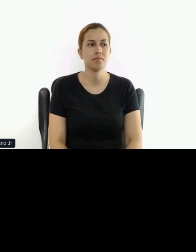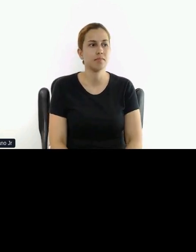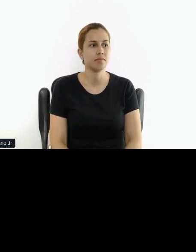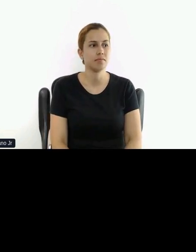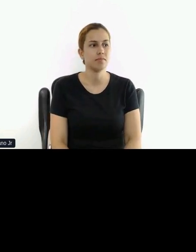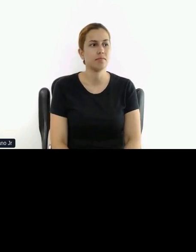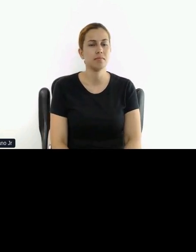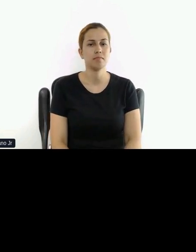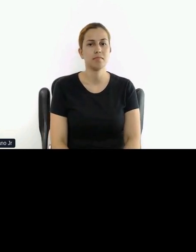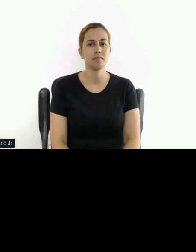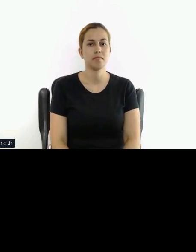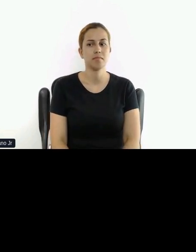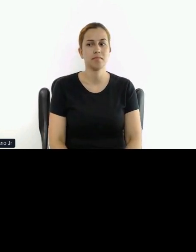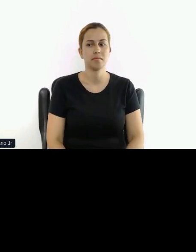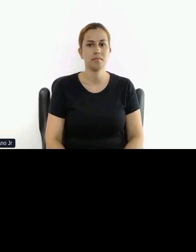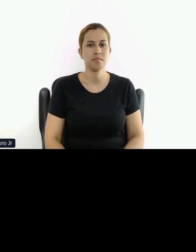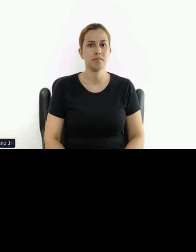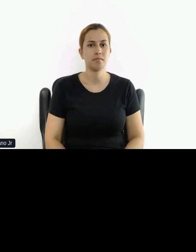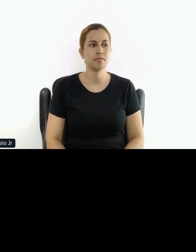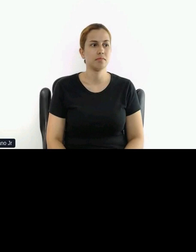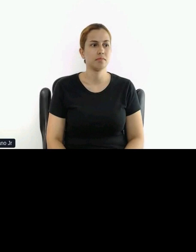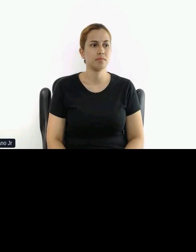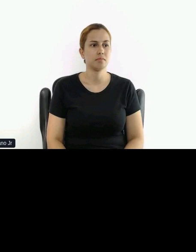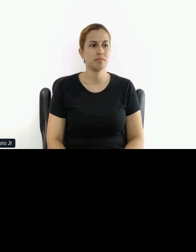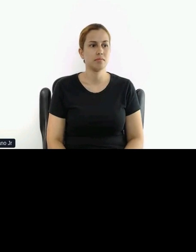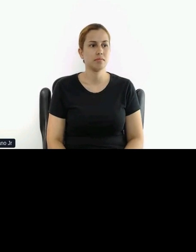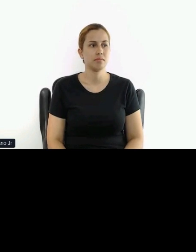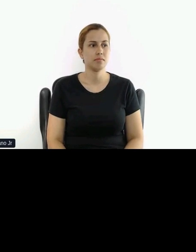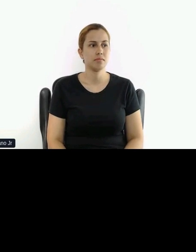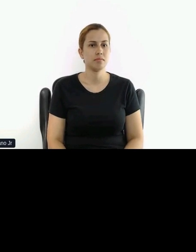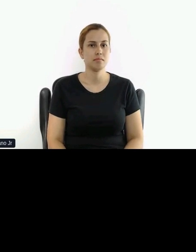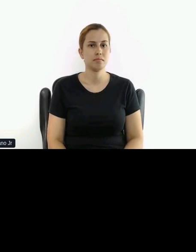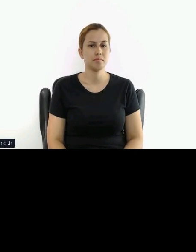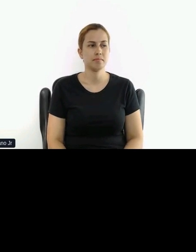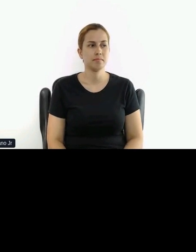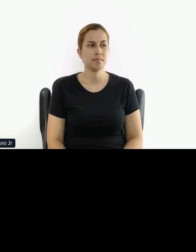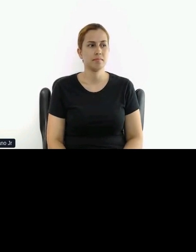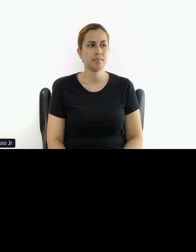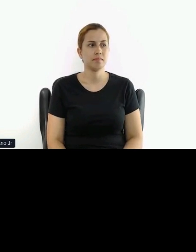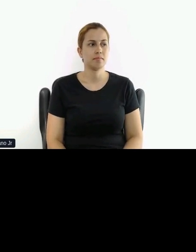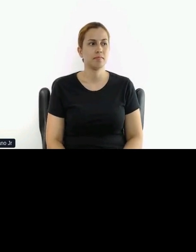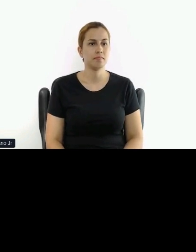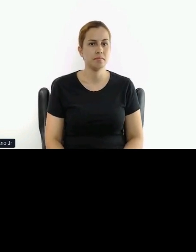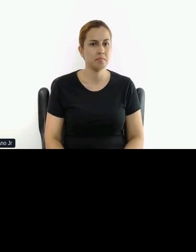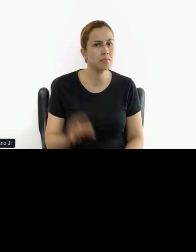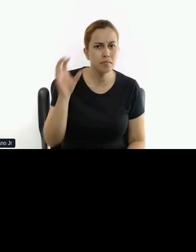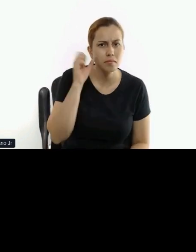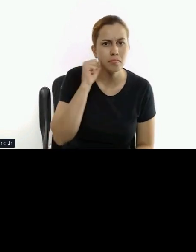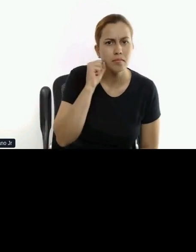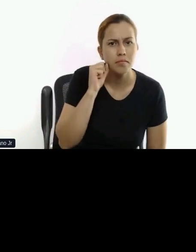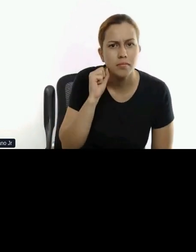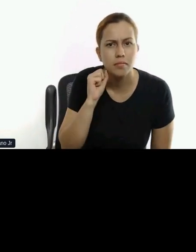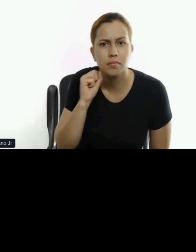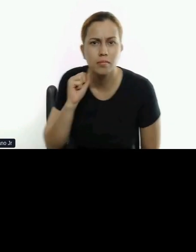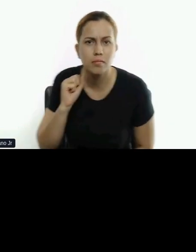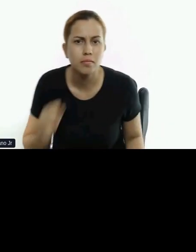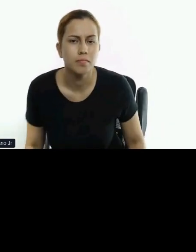ela mandou, ela não conseguiu nos ouvir. Mas o áudio está chegando aí, Águida?